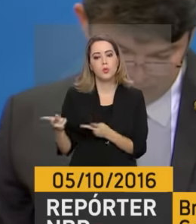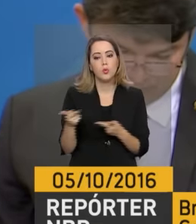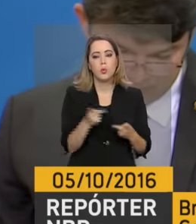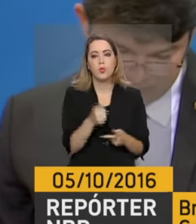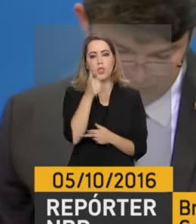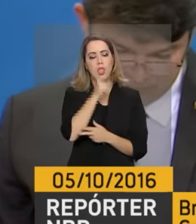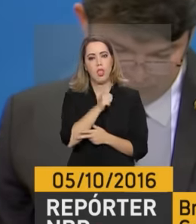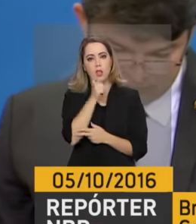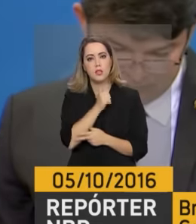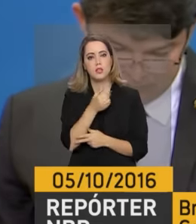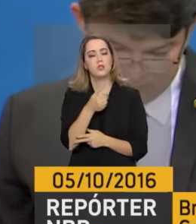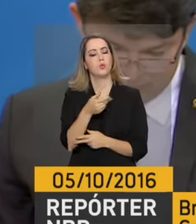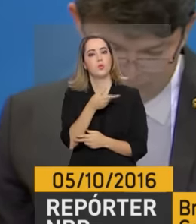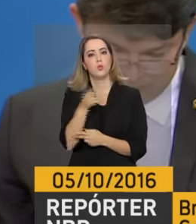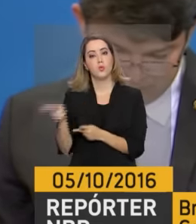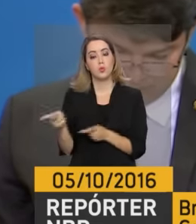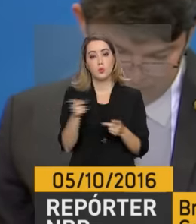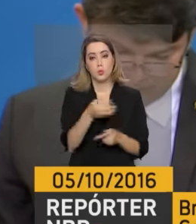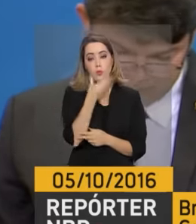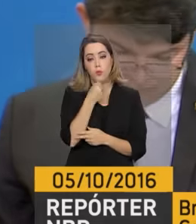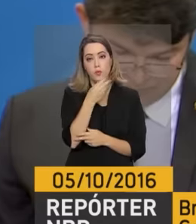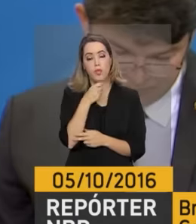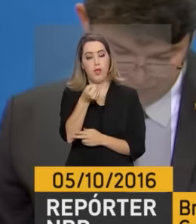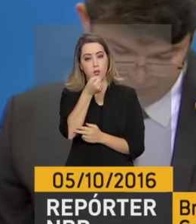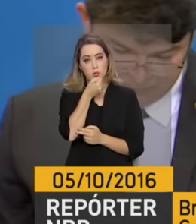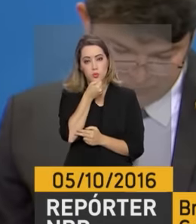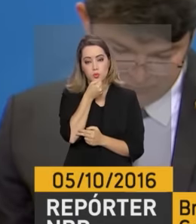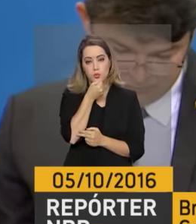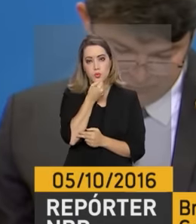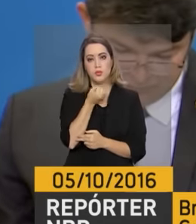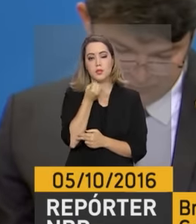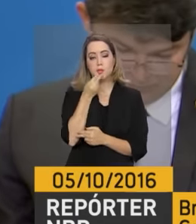convidadas, convidados, jornalistas.